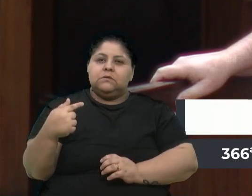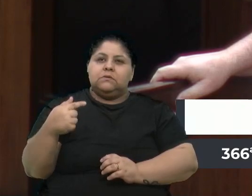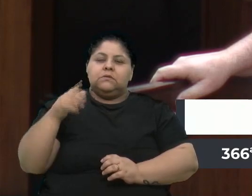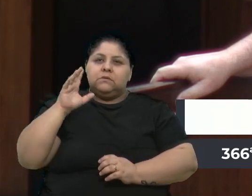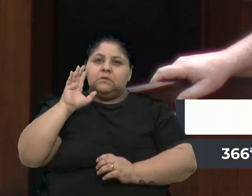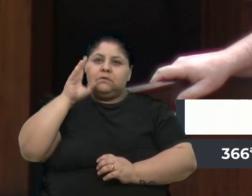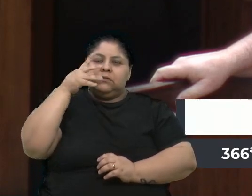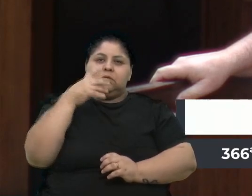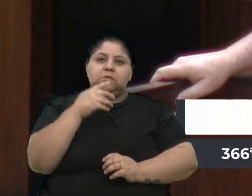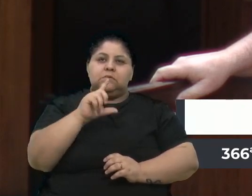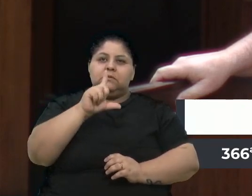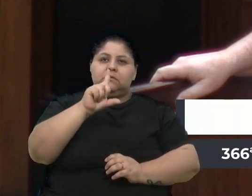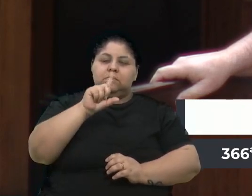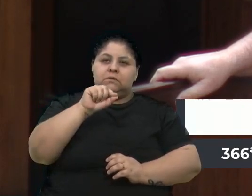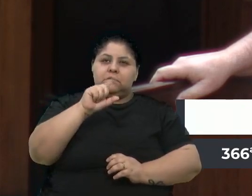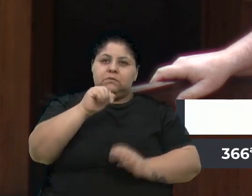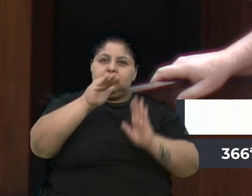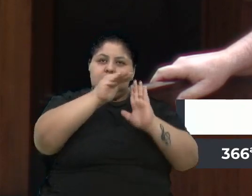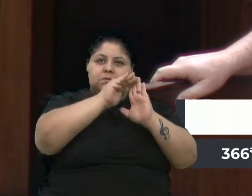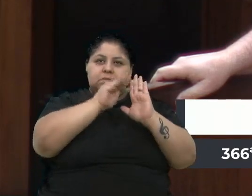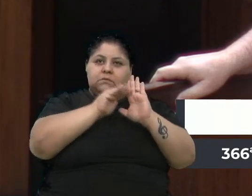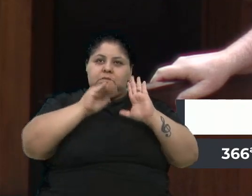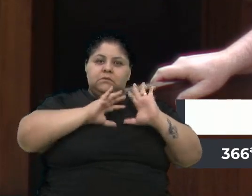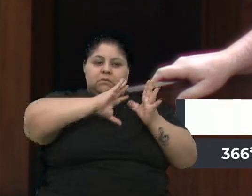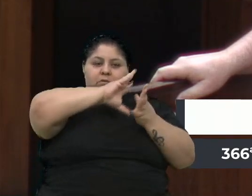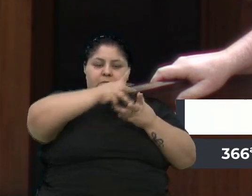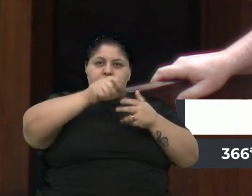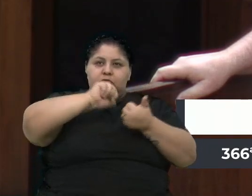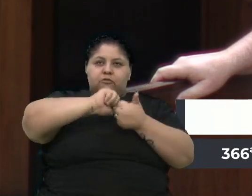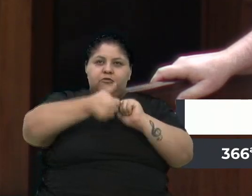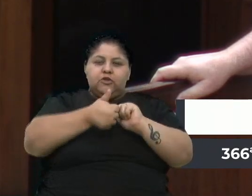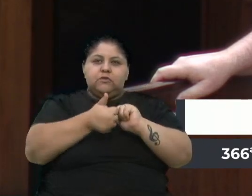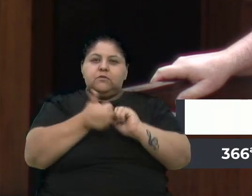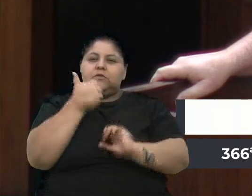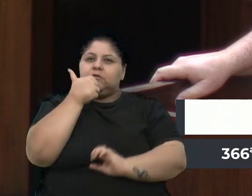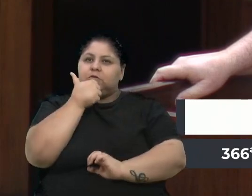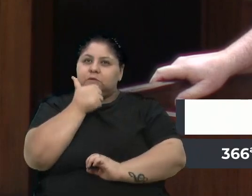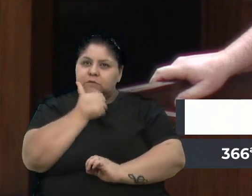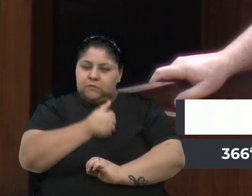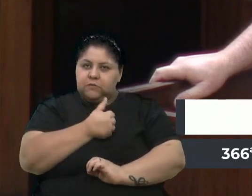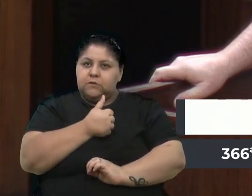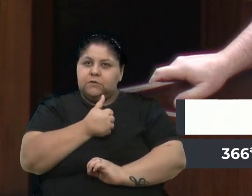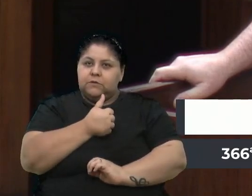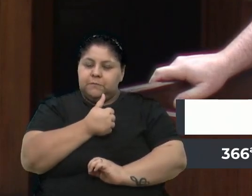acontecerá a 10ª edição da Copa do Mundo de Futebol Feminino. 2027.